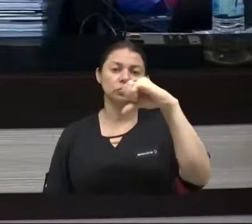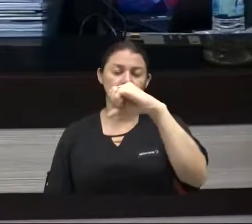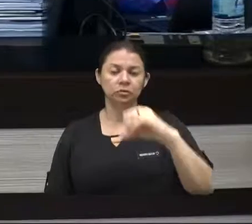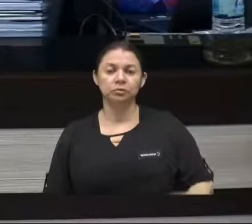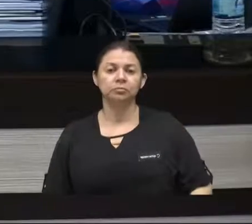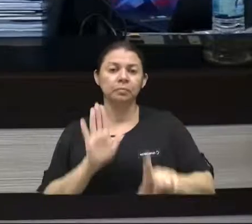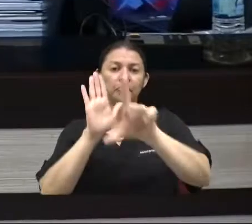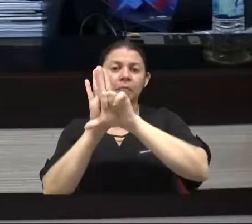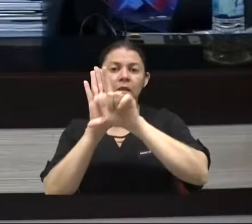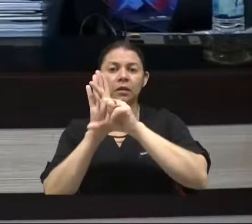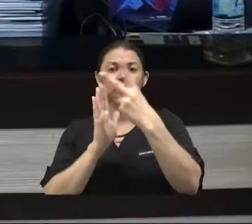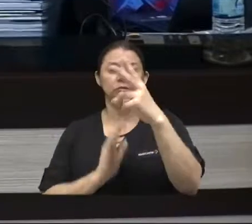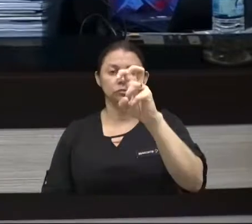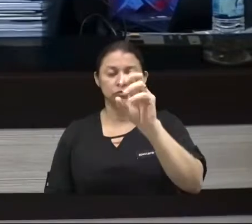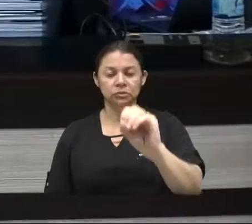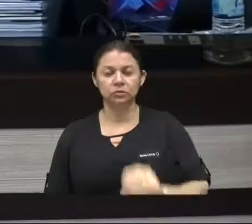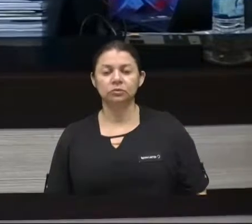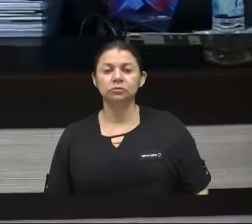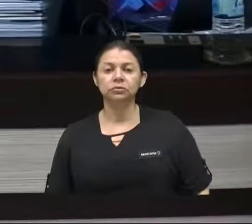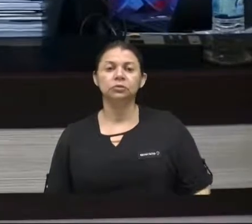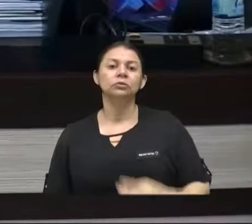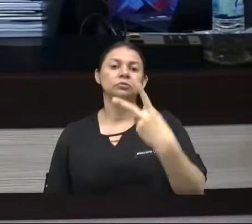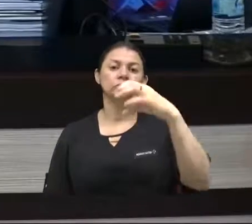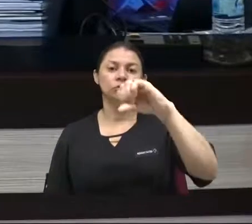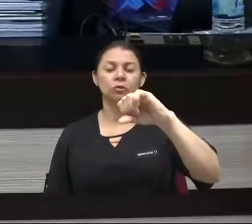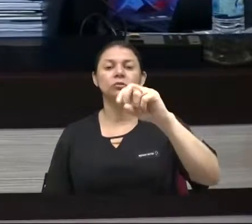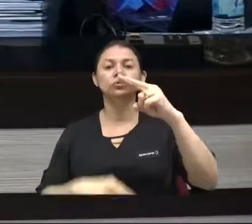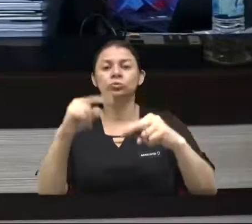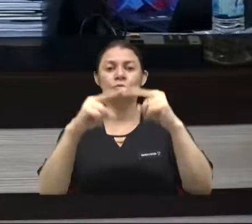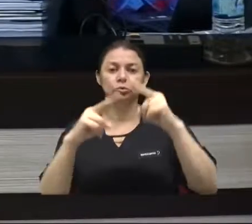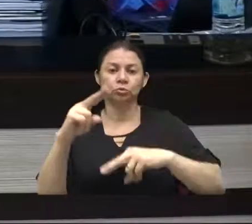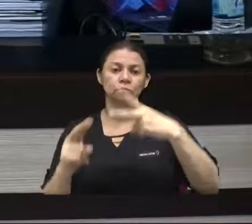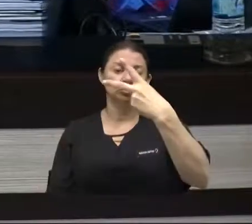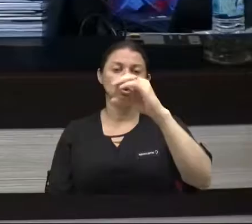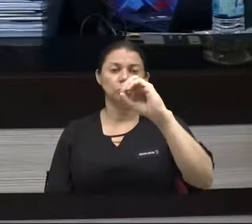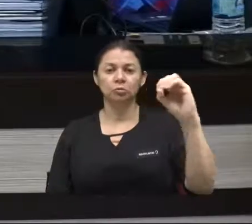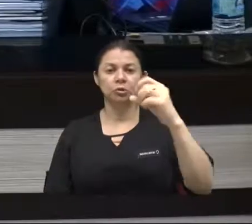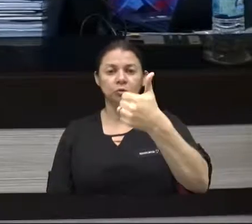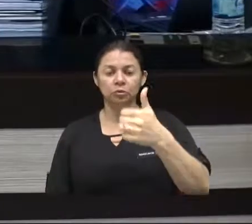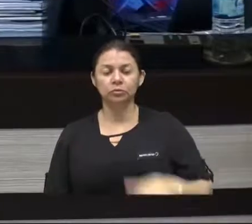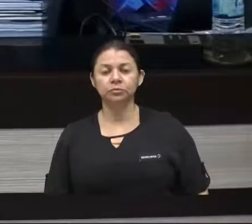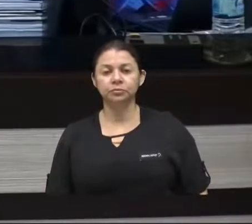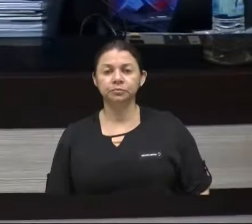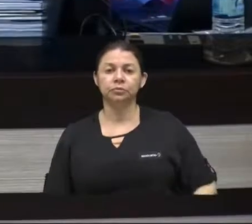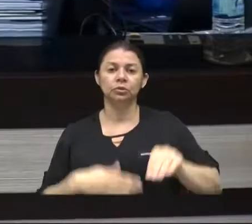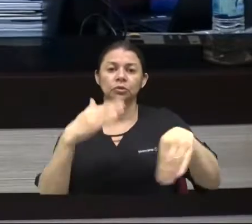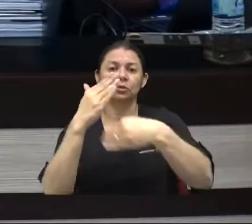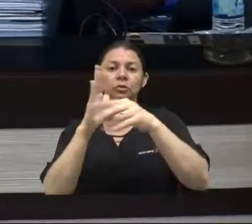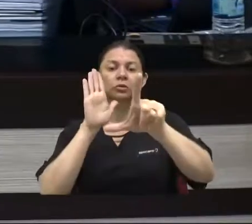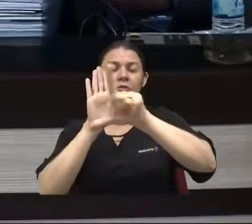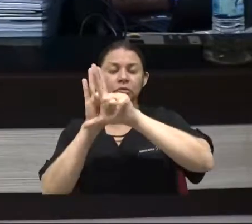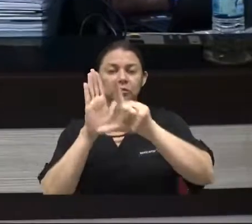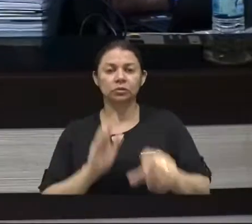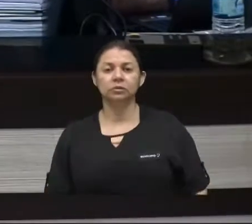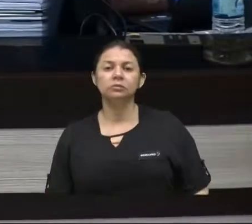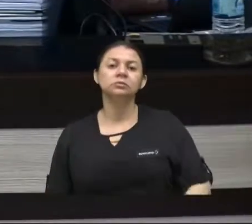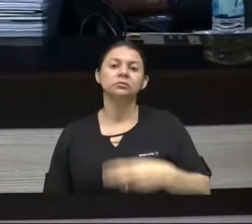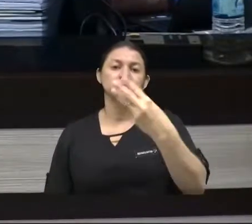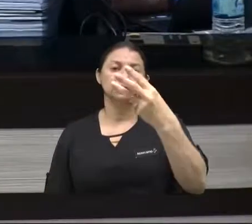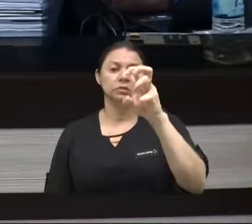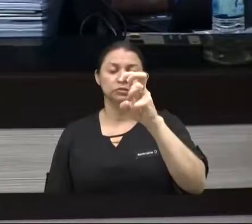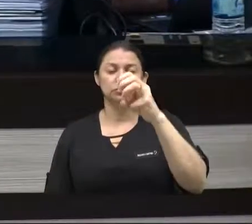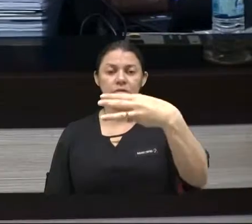número 250, de 29 de junho de 2001, e Lei Complementar número 353, de 3 de outubro de 2005, bem como dos